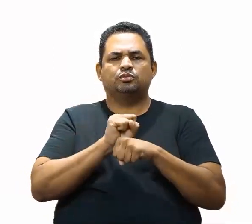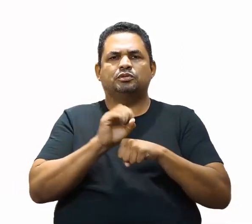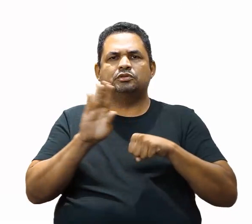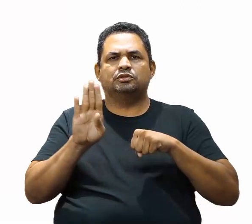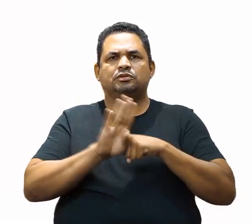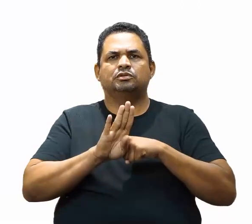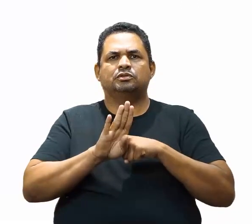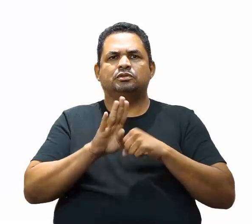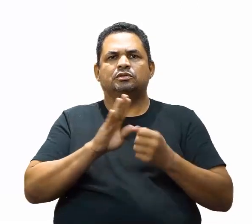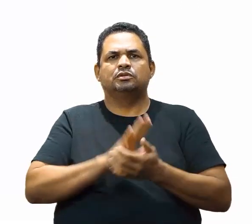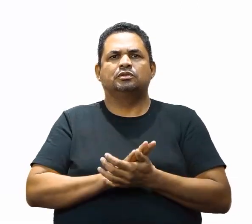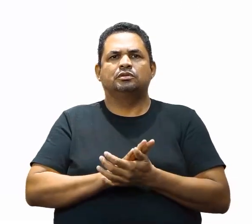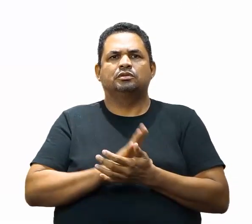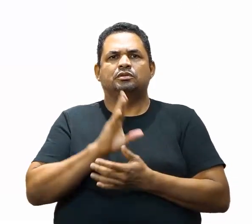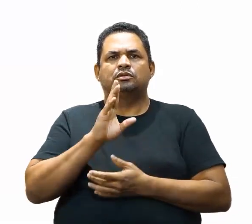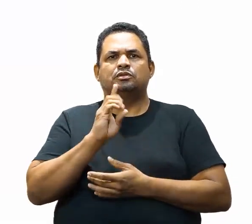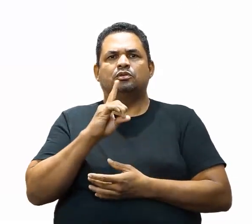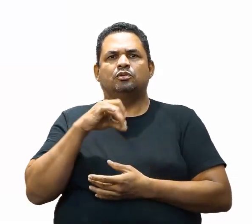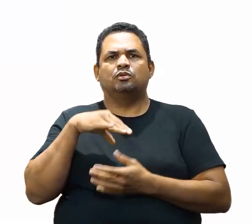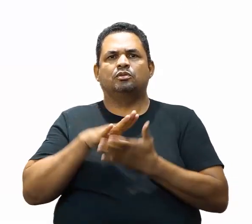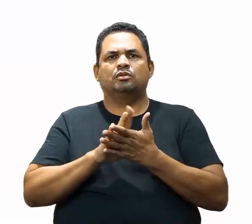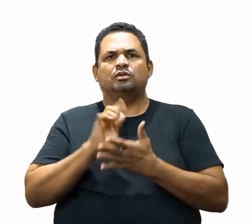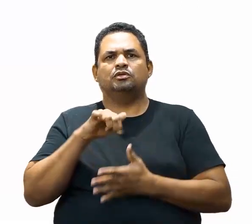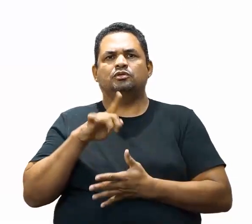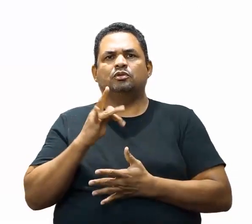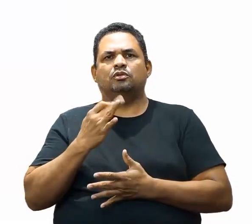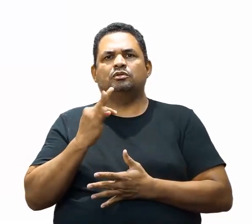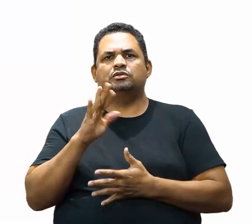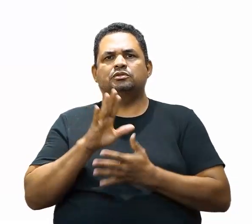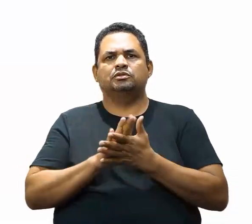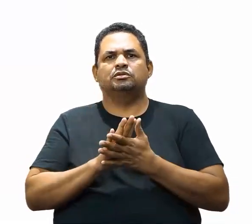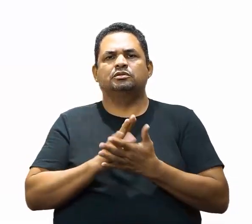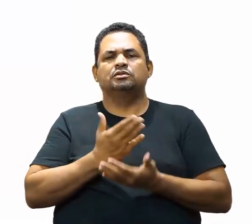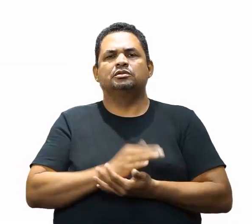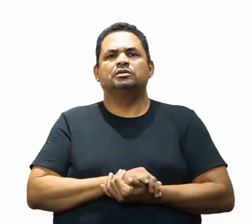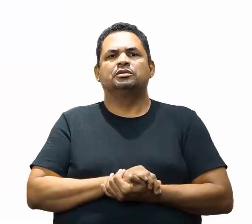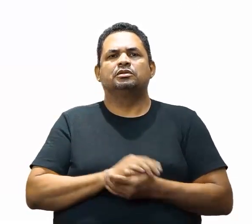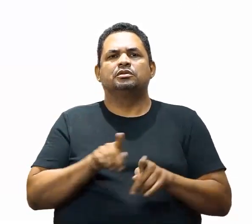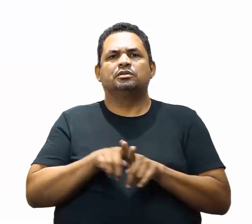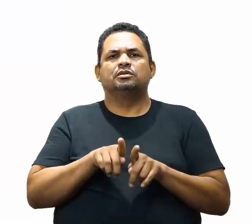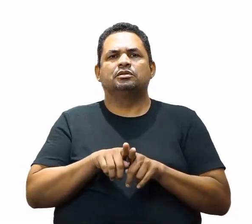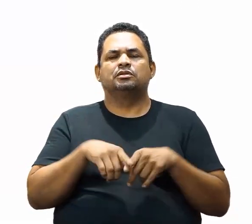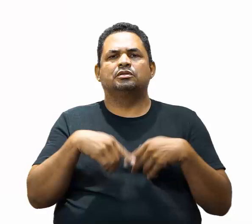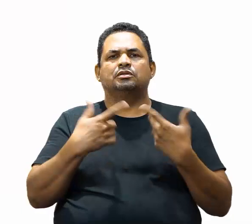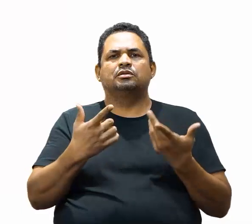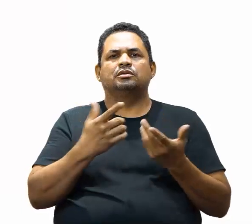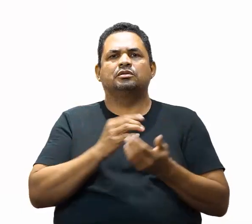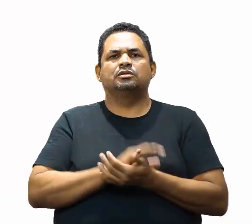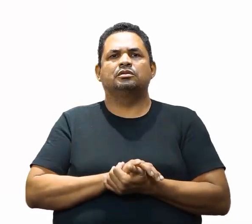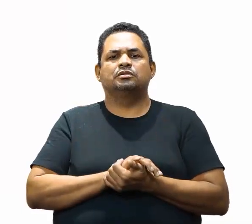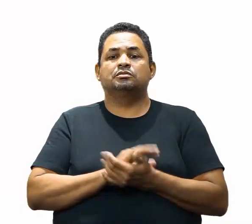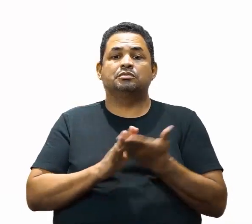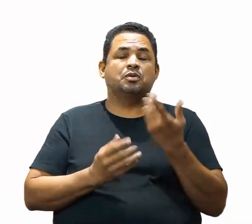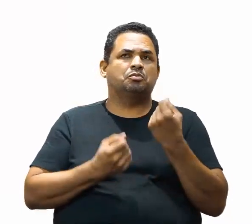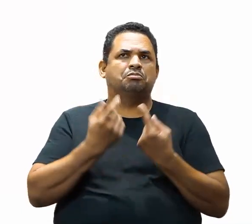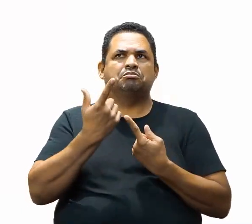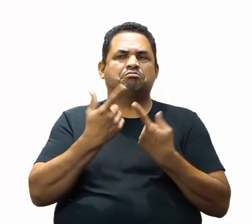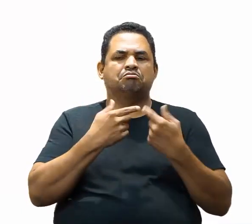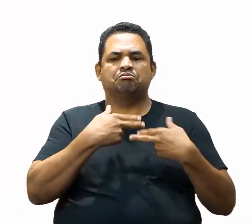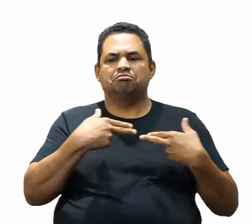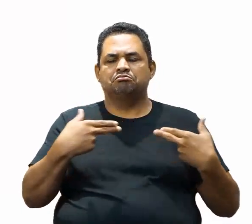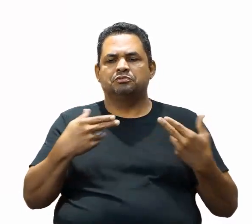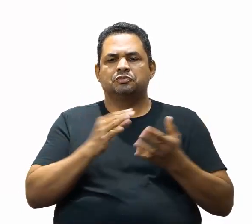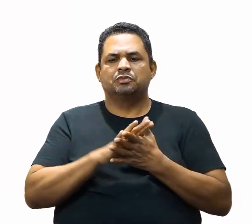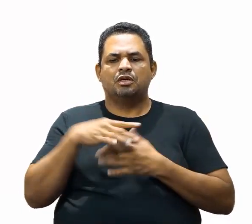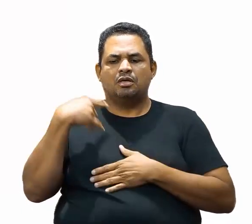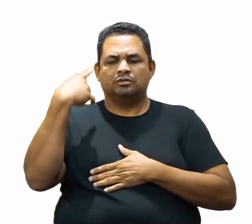Don Quixote. E ó, que legal, galera. E também vamos ver algo sobre a Espanha. A novidade que